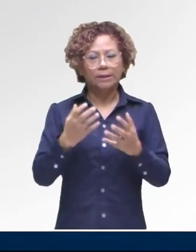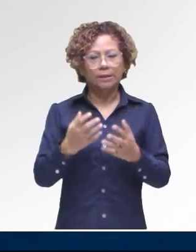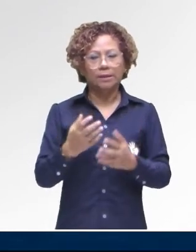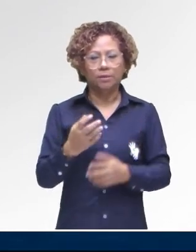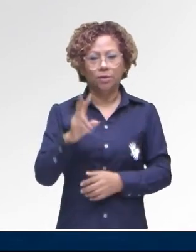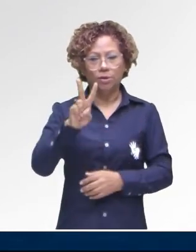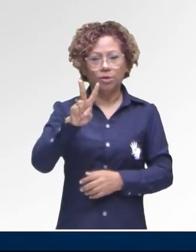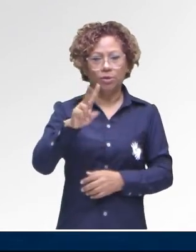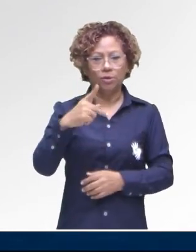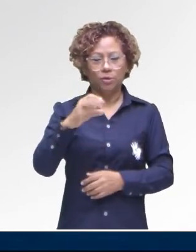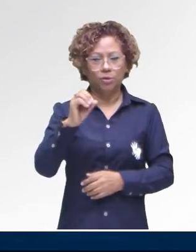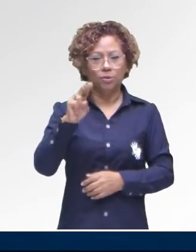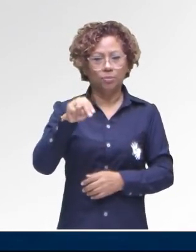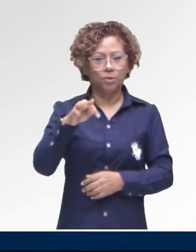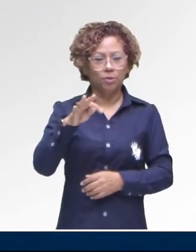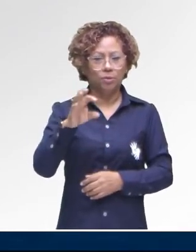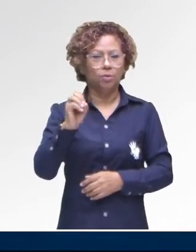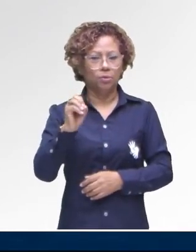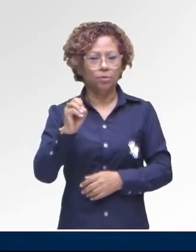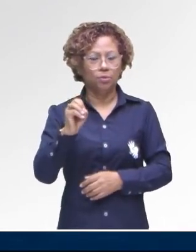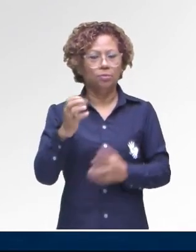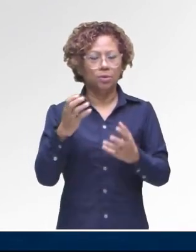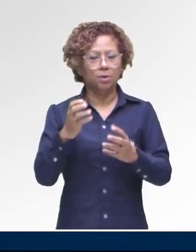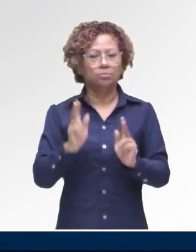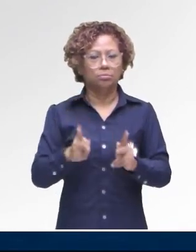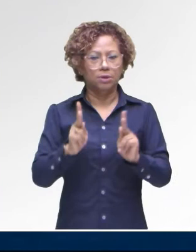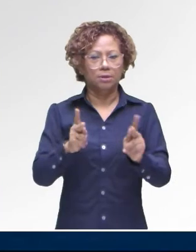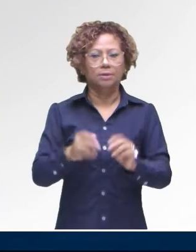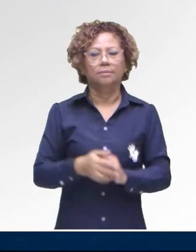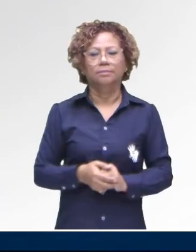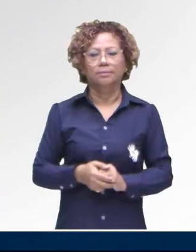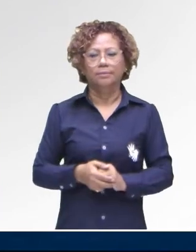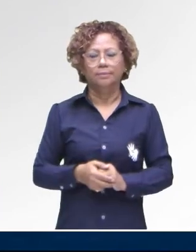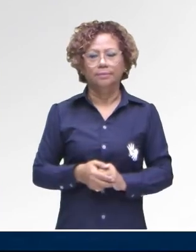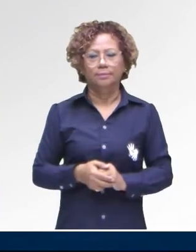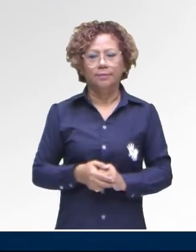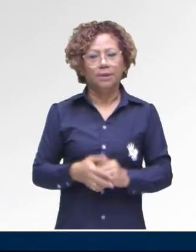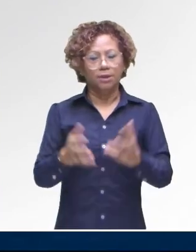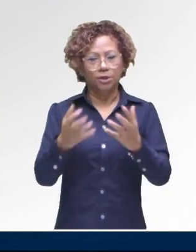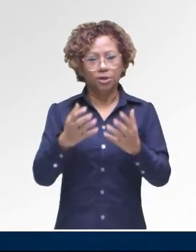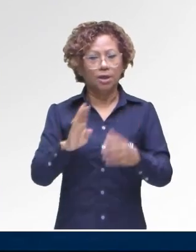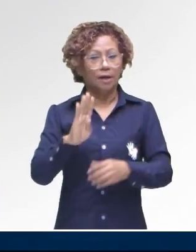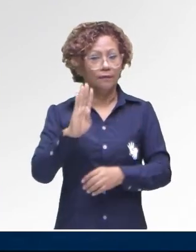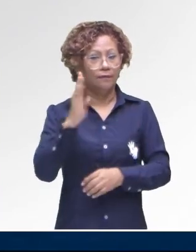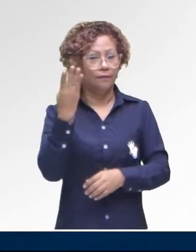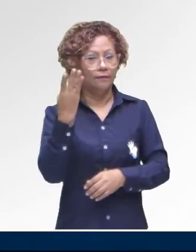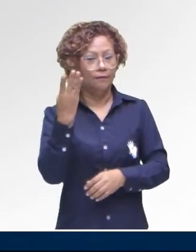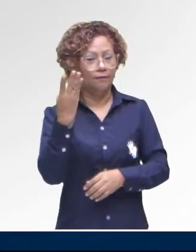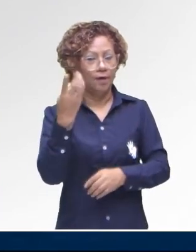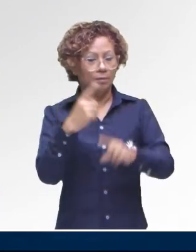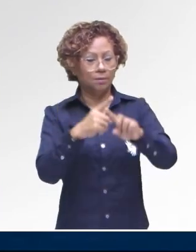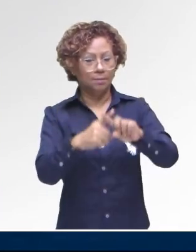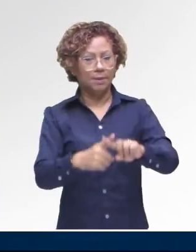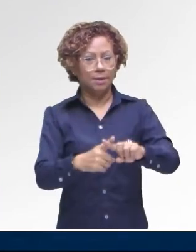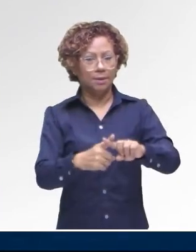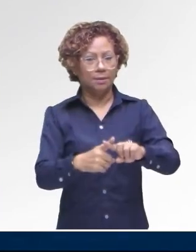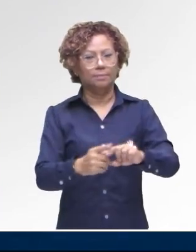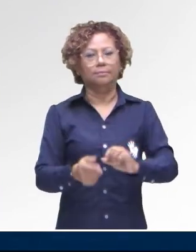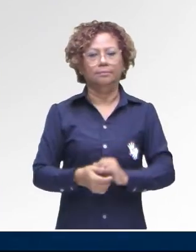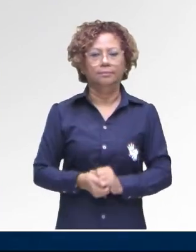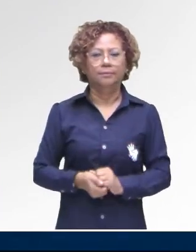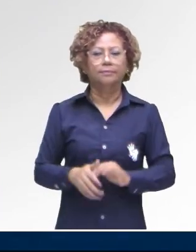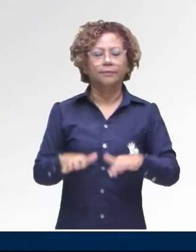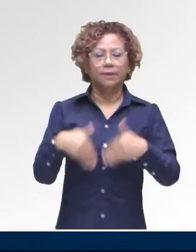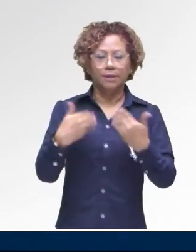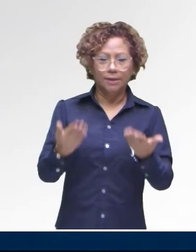verdadeiro ou é falso, né? A gente está procurando a alternativa falsa. Um segmento, nós vimos aí que o